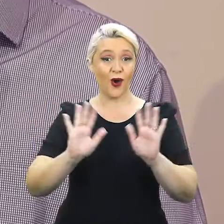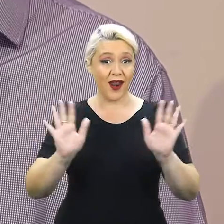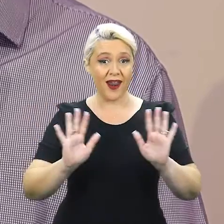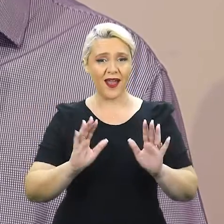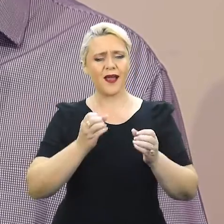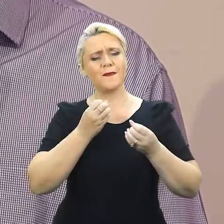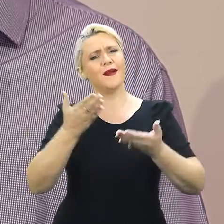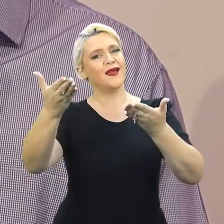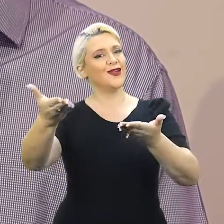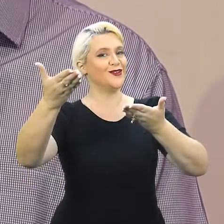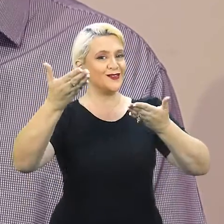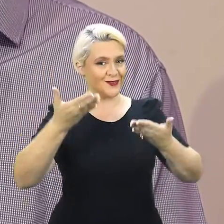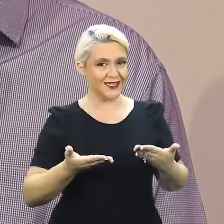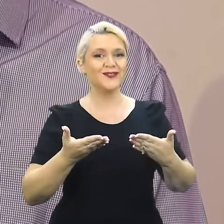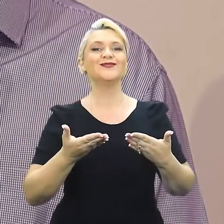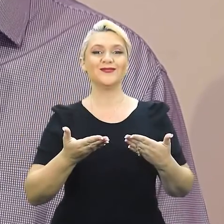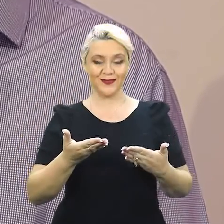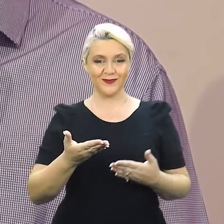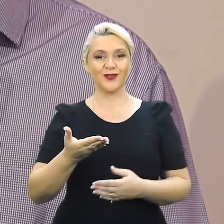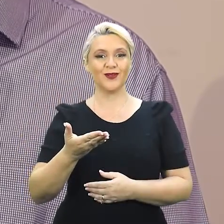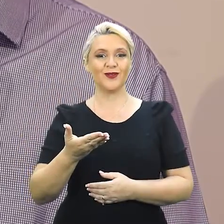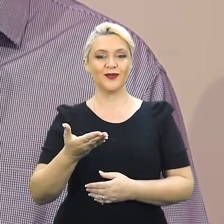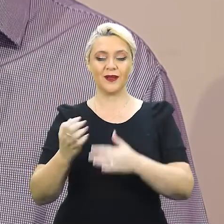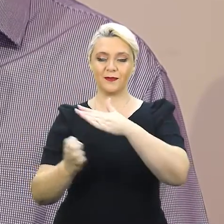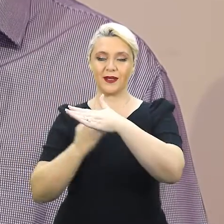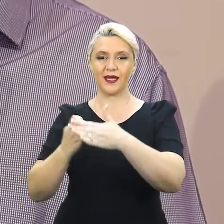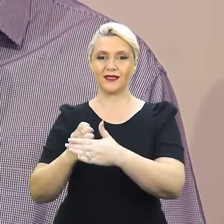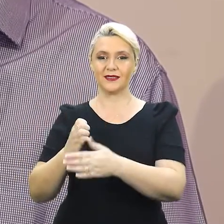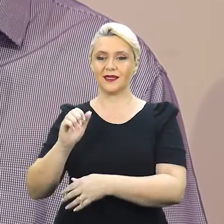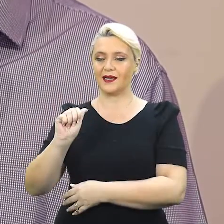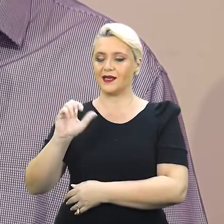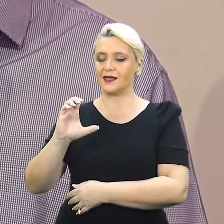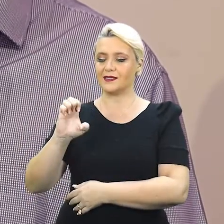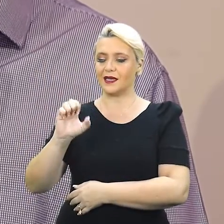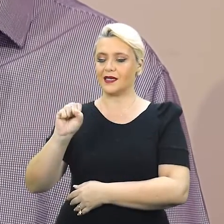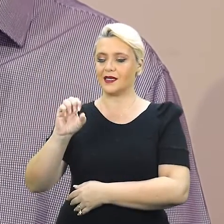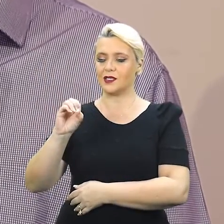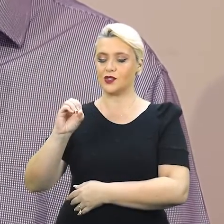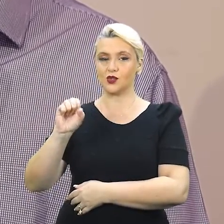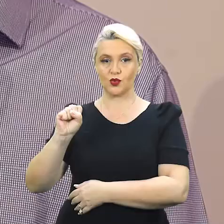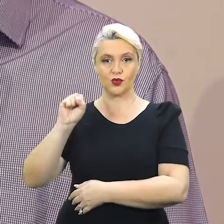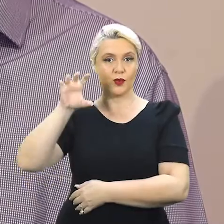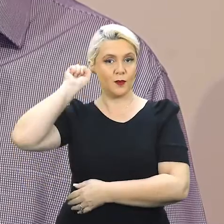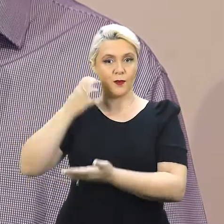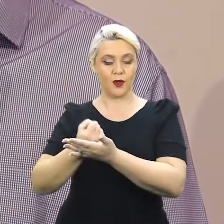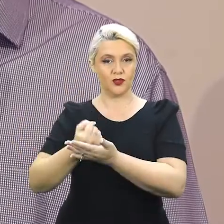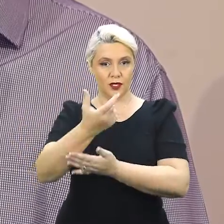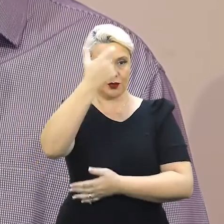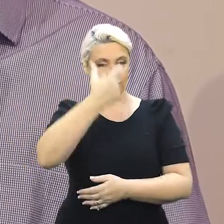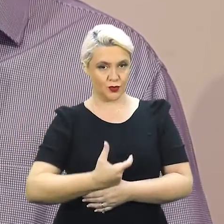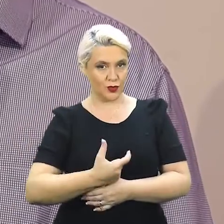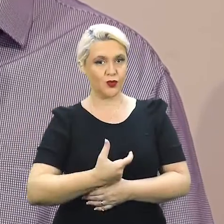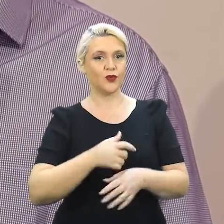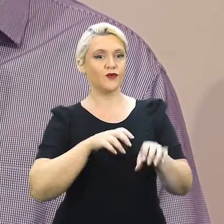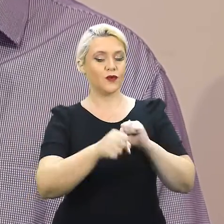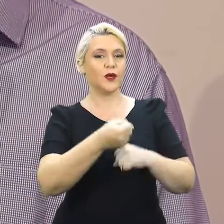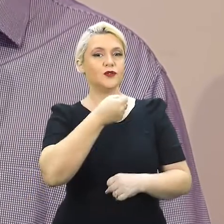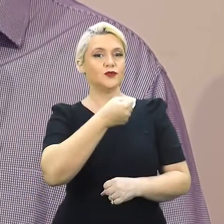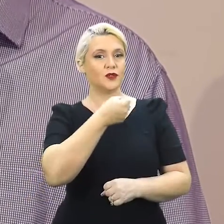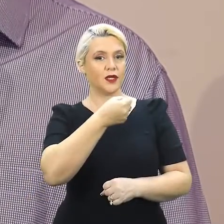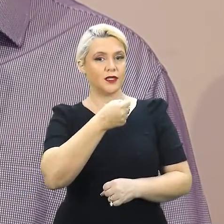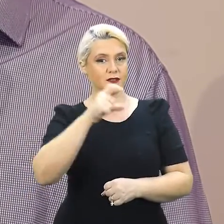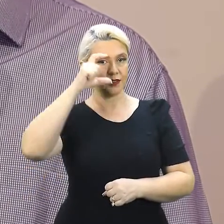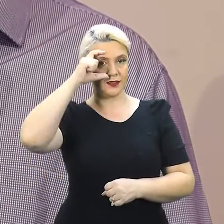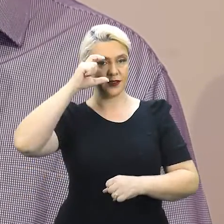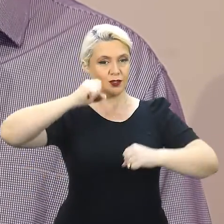Olá, sejam muito bem-vindos ao Acessos Podcast. Eu sou o jornalista Antônio